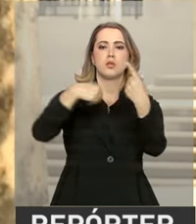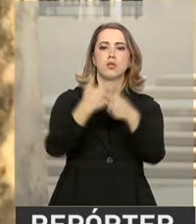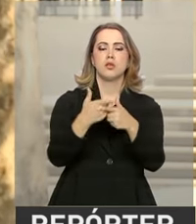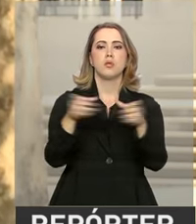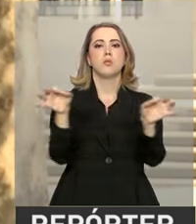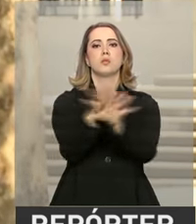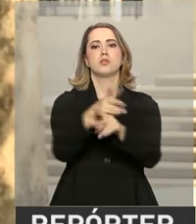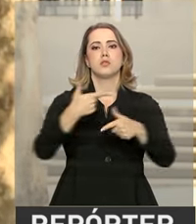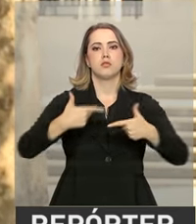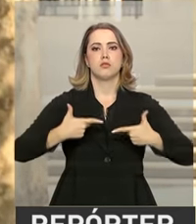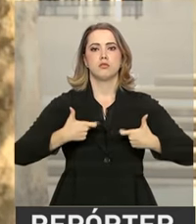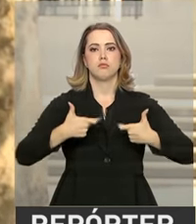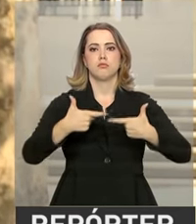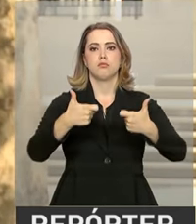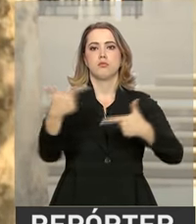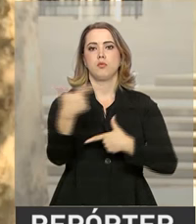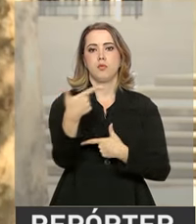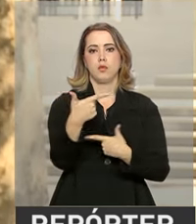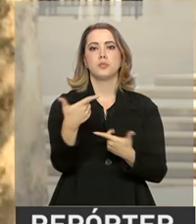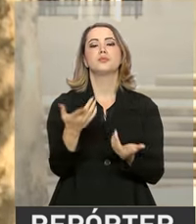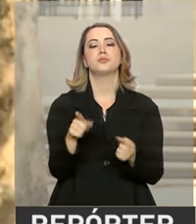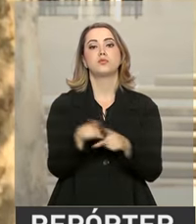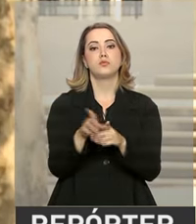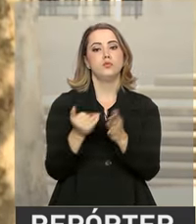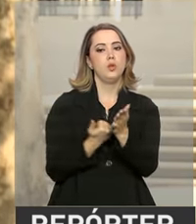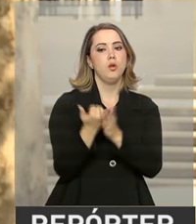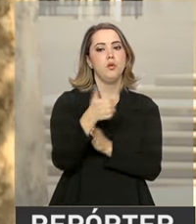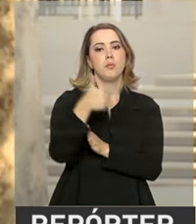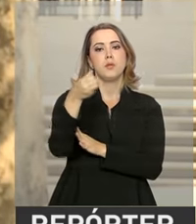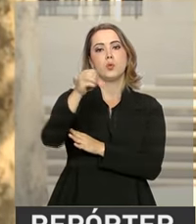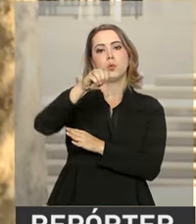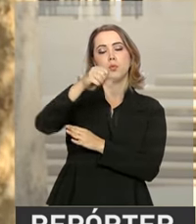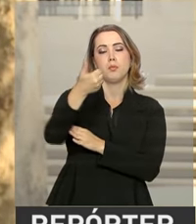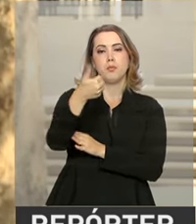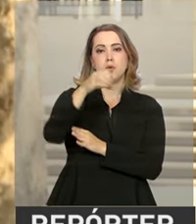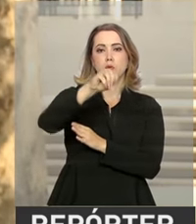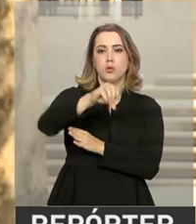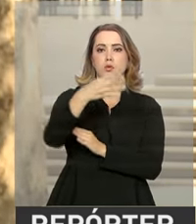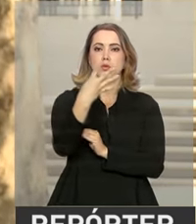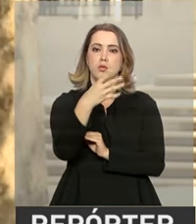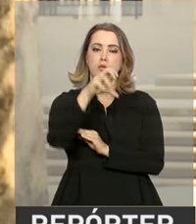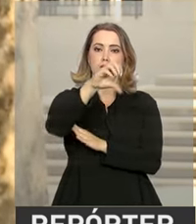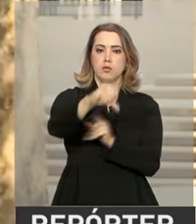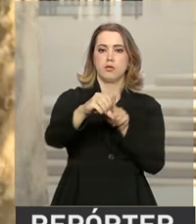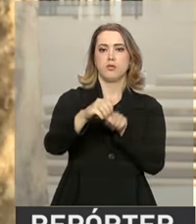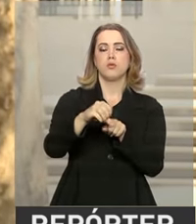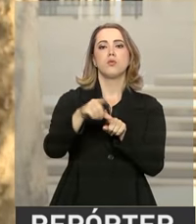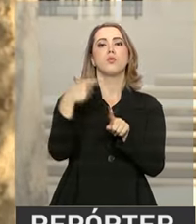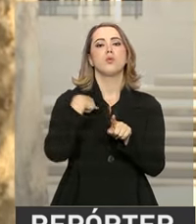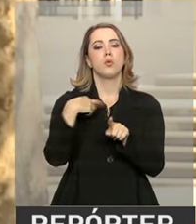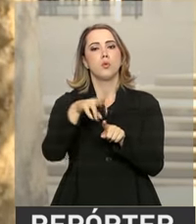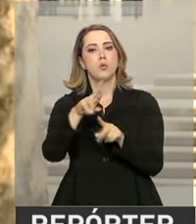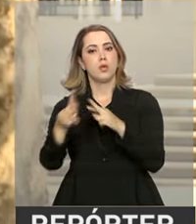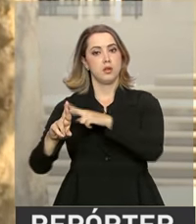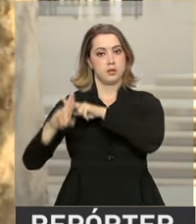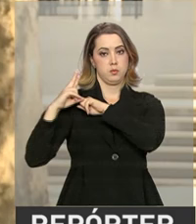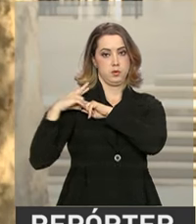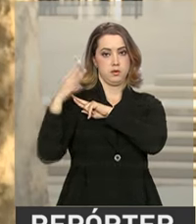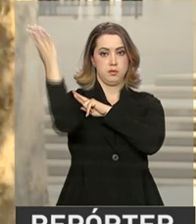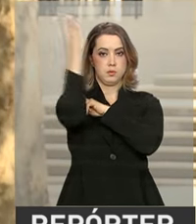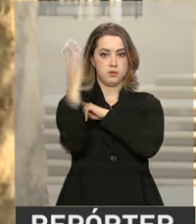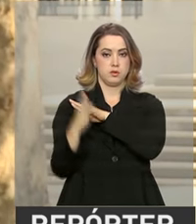Segunda Guerra Mundial. E desde 1949, cabe a um representante do governo brasileiro tradicionalmente fazer